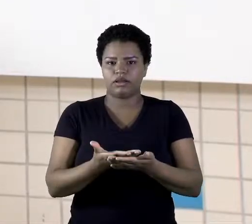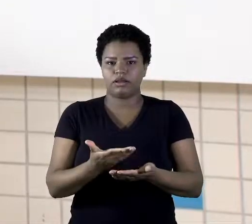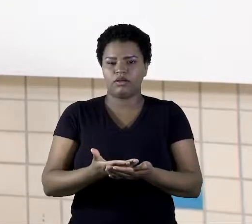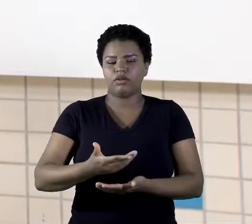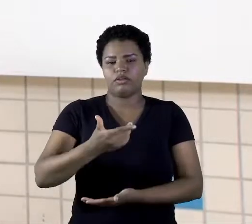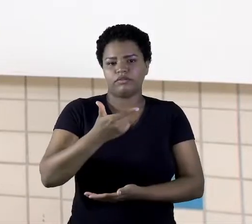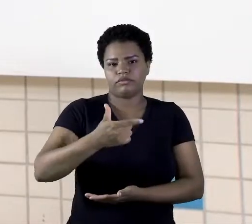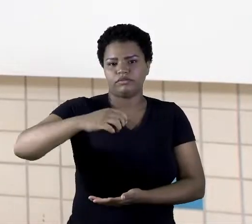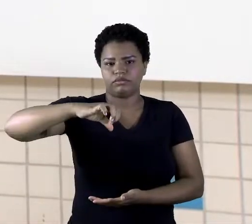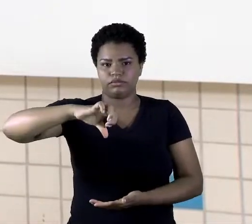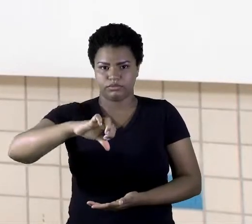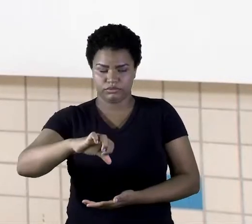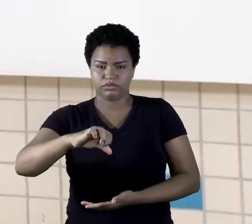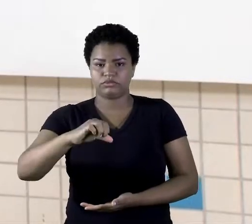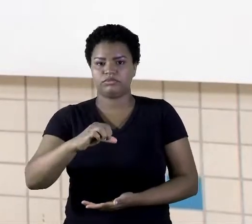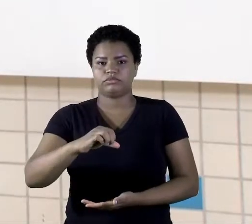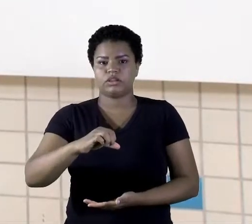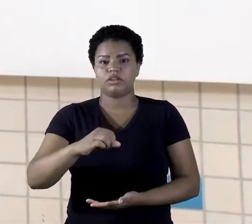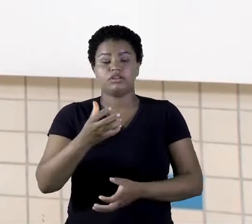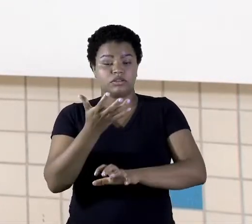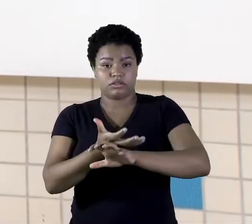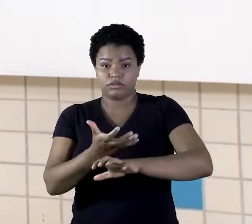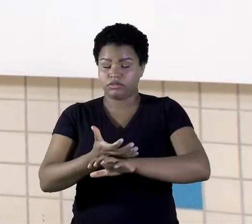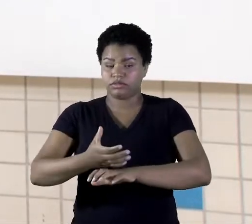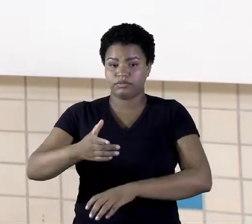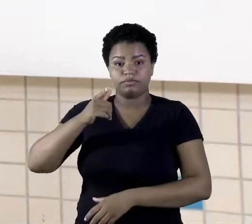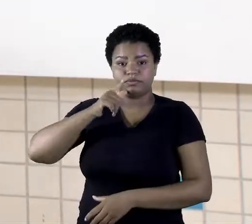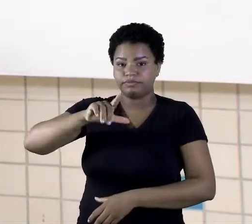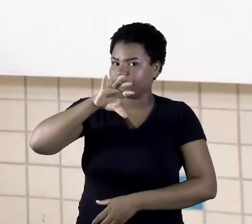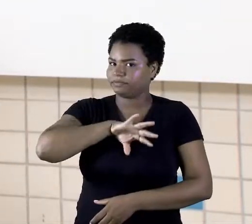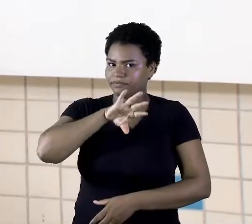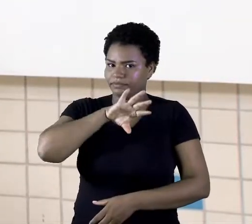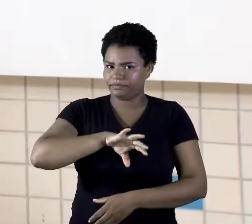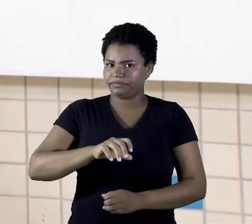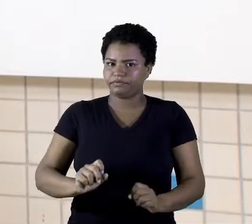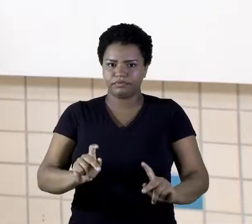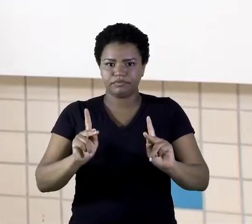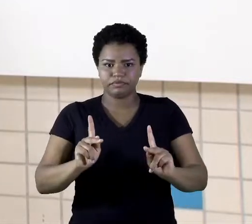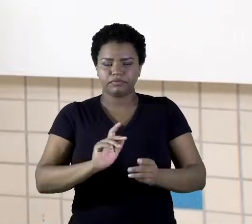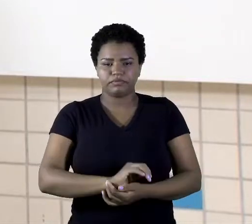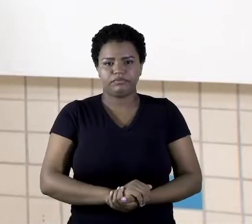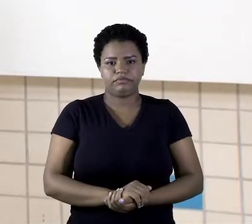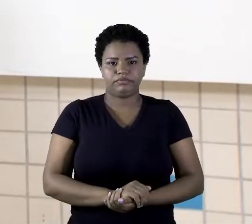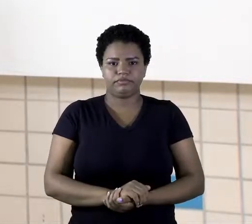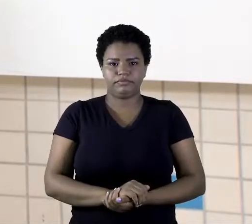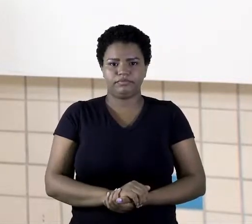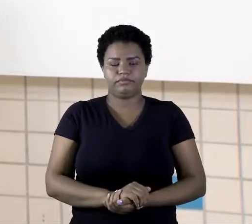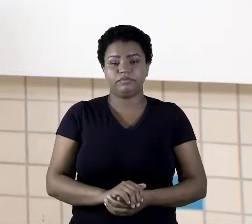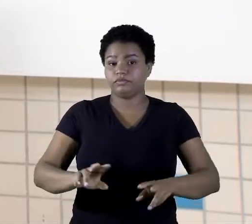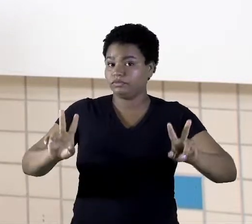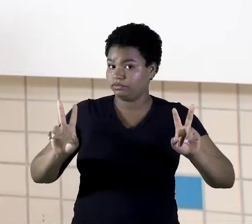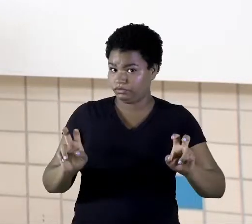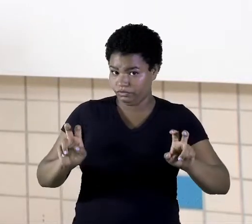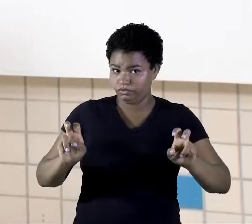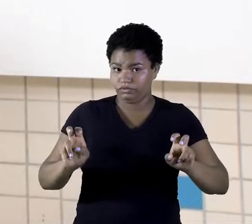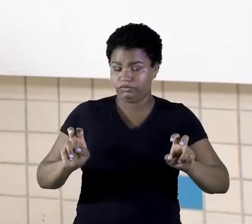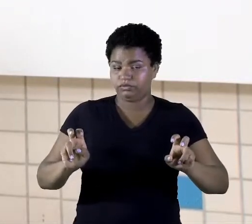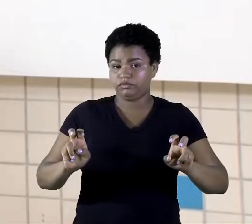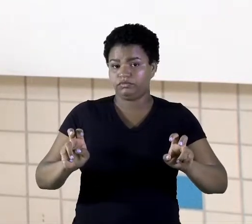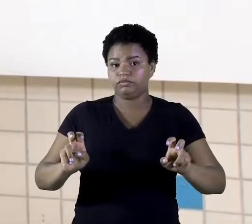do componente curricular de língua portuguesa, ok? Ainda sobre